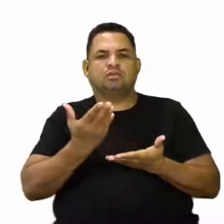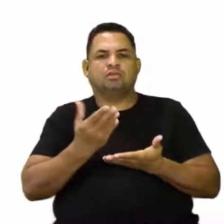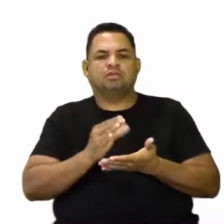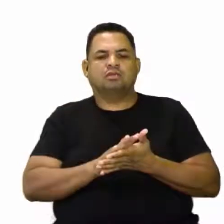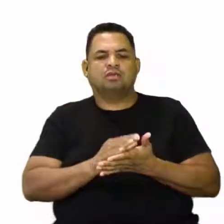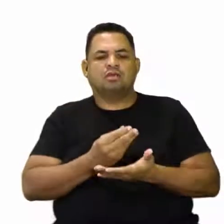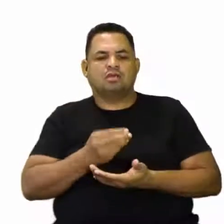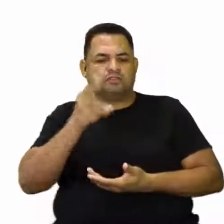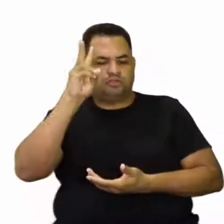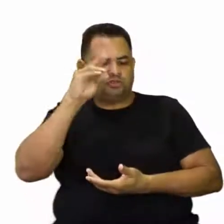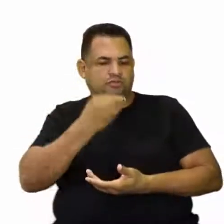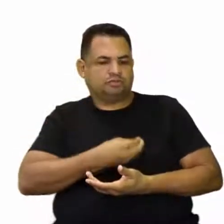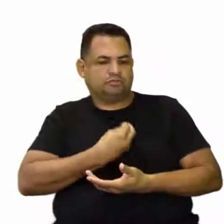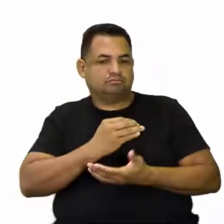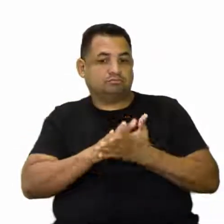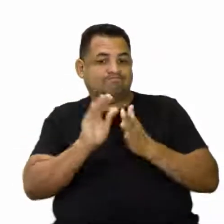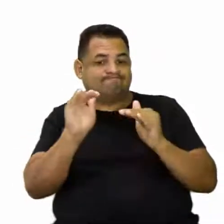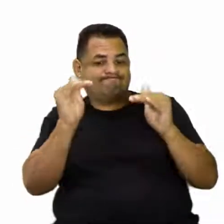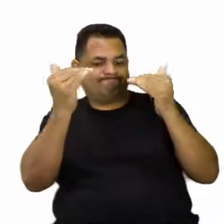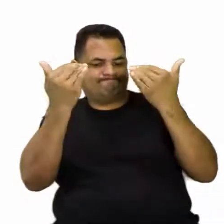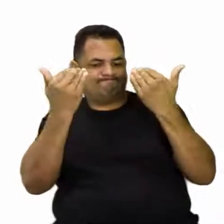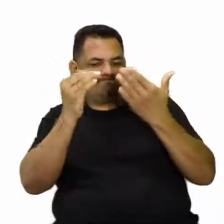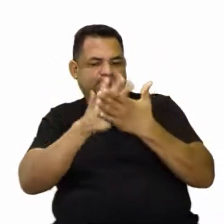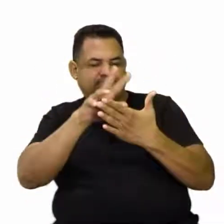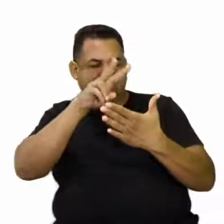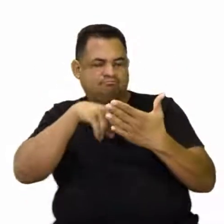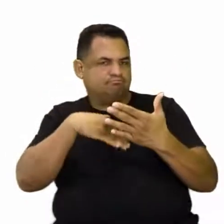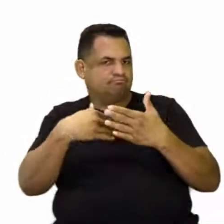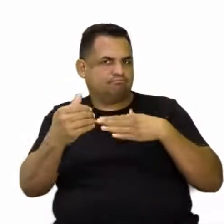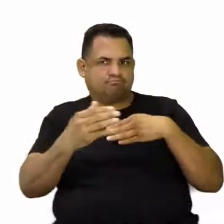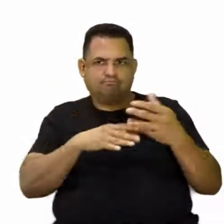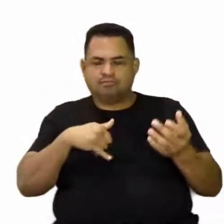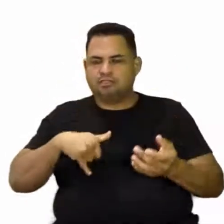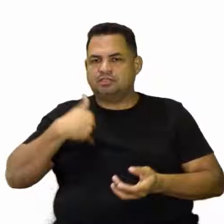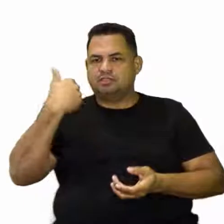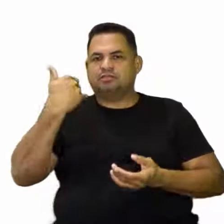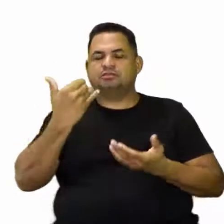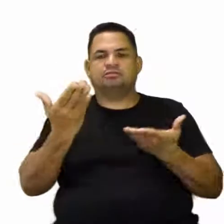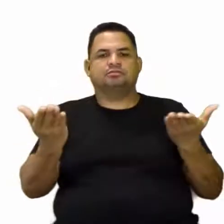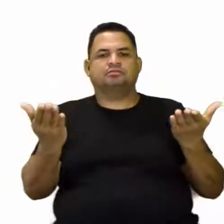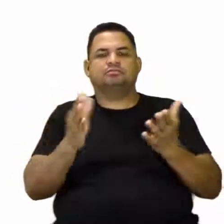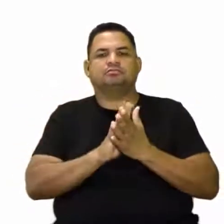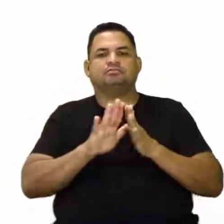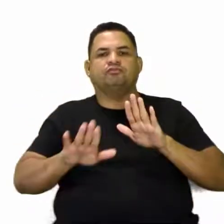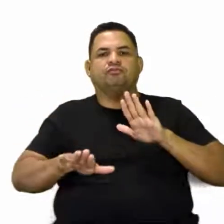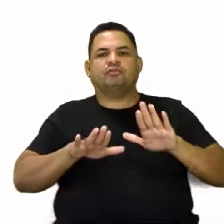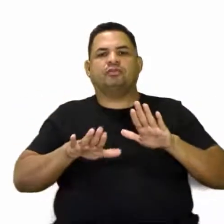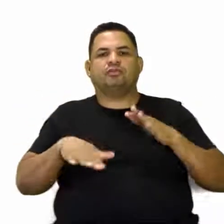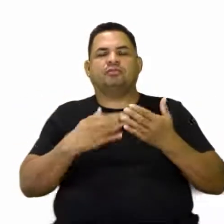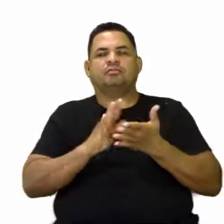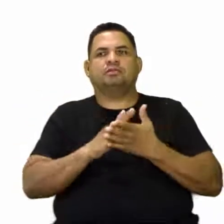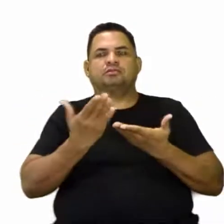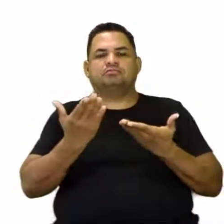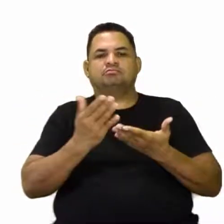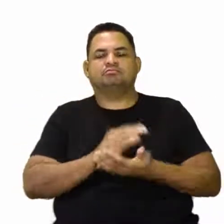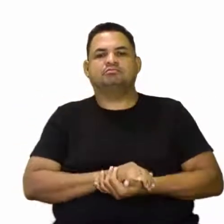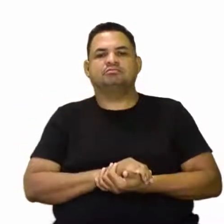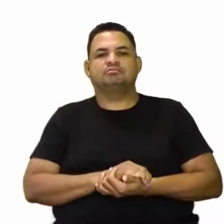precisa chamar a atenção do leitor, não é? De qualquer idade. De qualquer idade, justamente, dependendo do